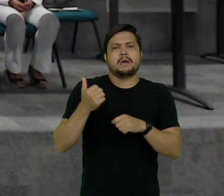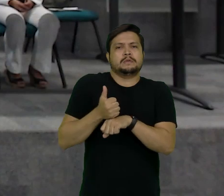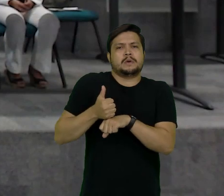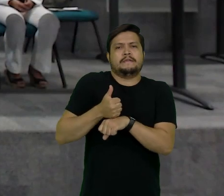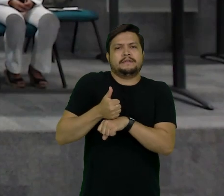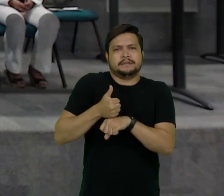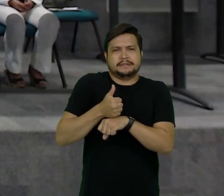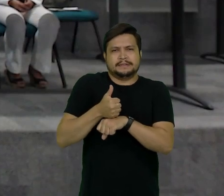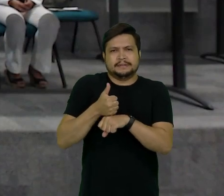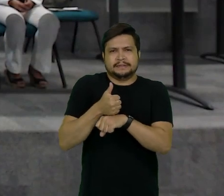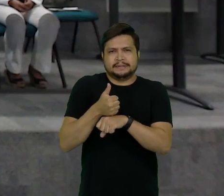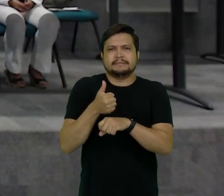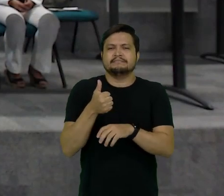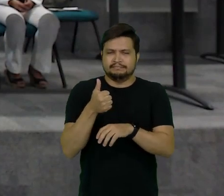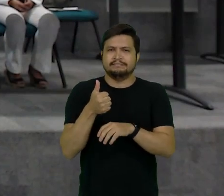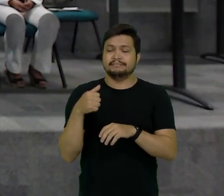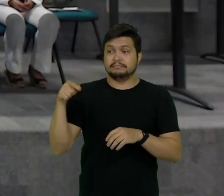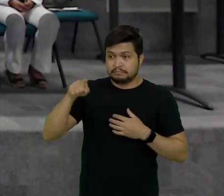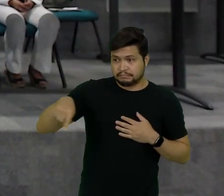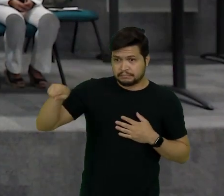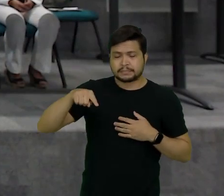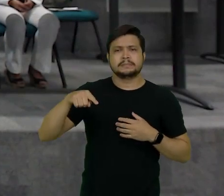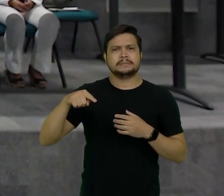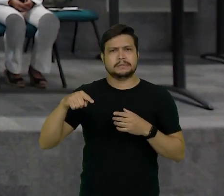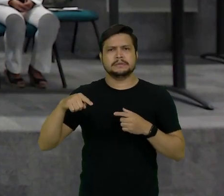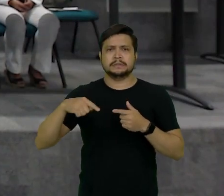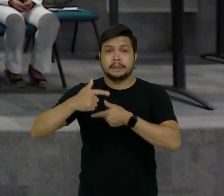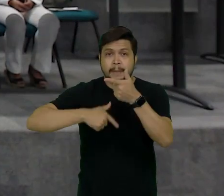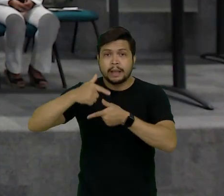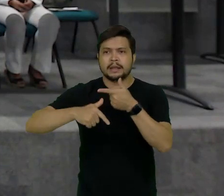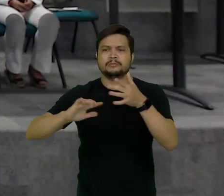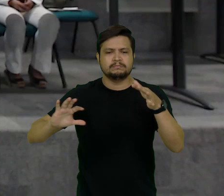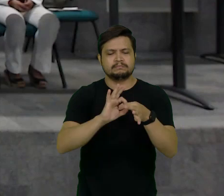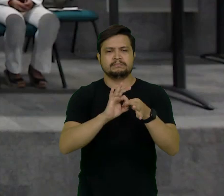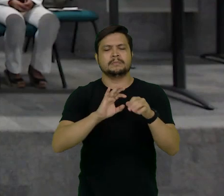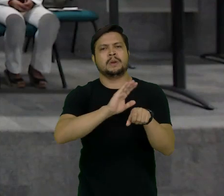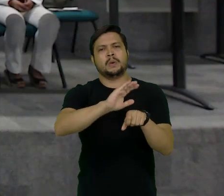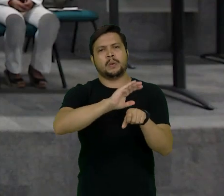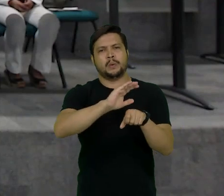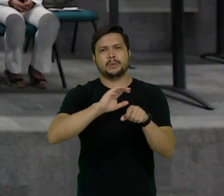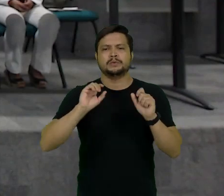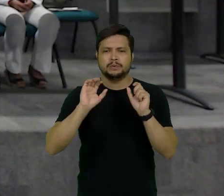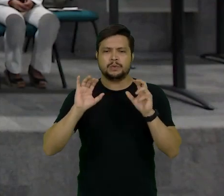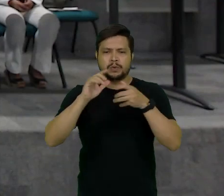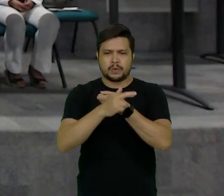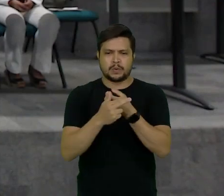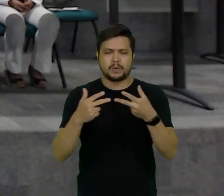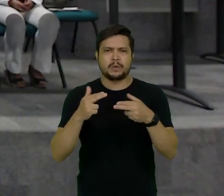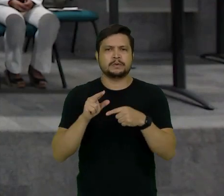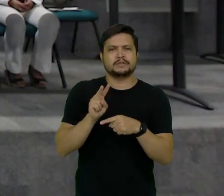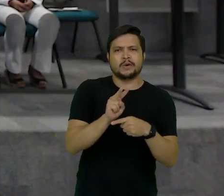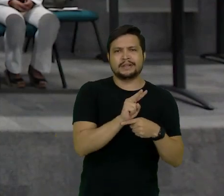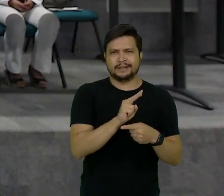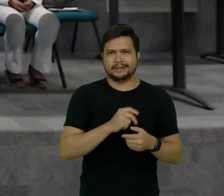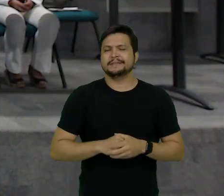aos funcionários que fazem a zootecnia, né? Aqui eu quero